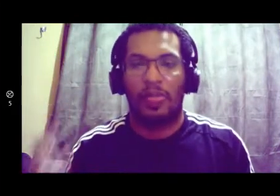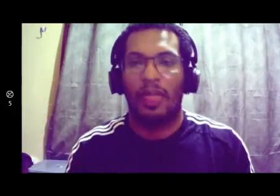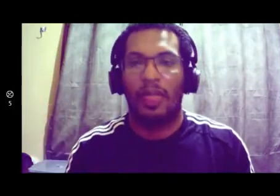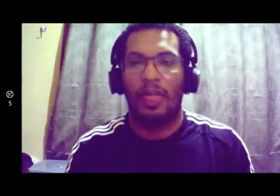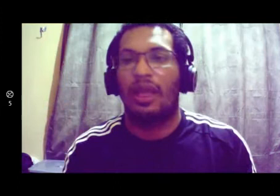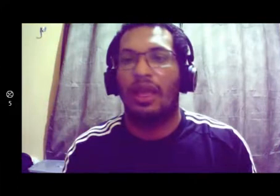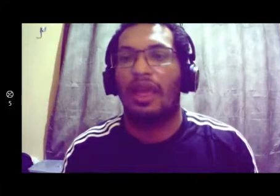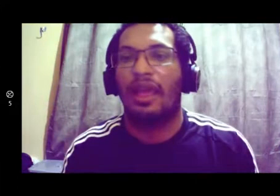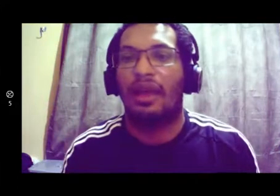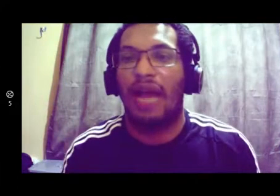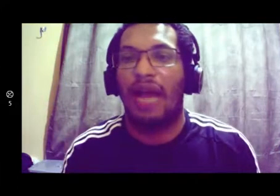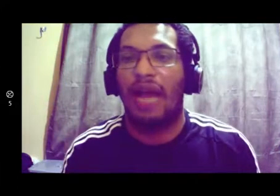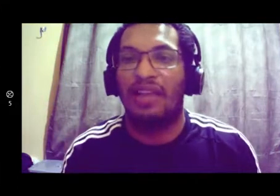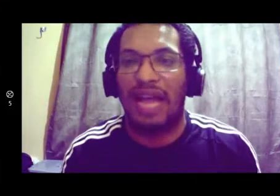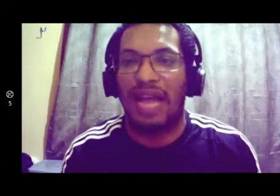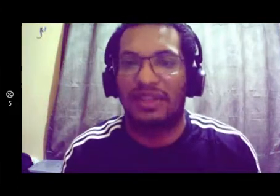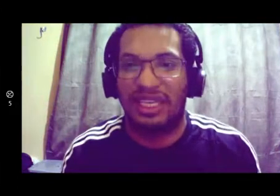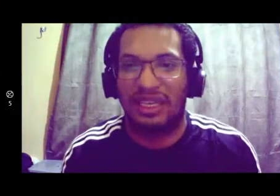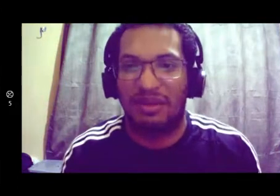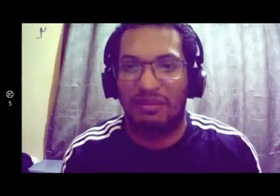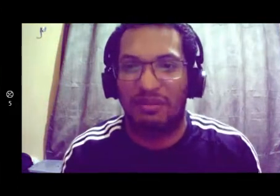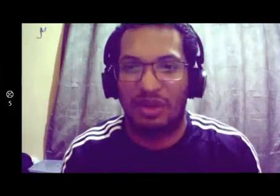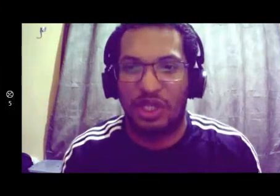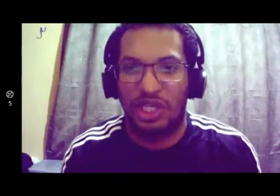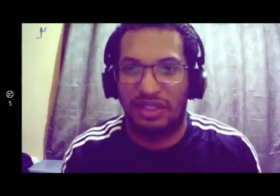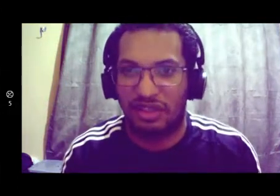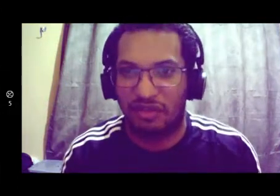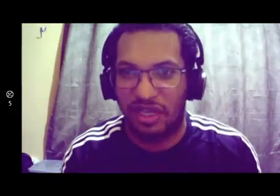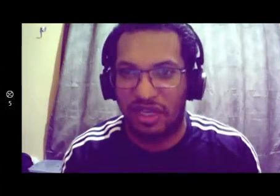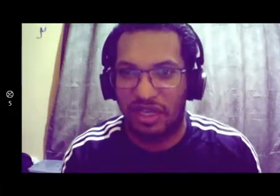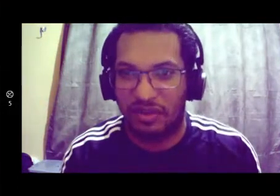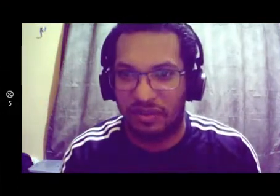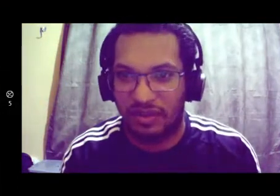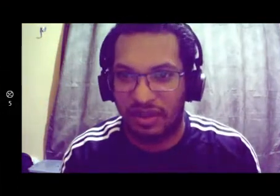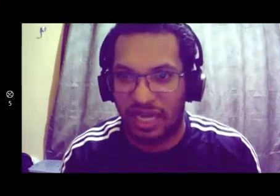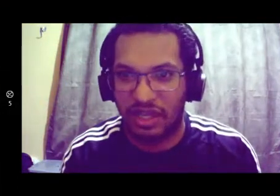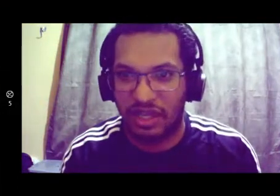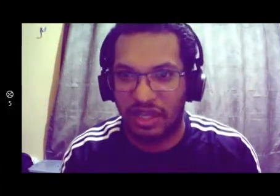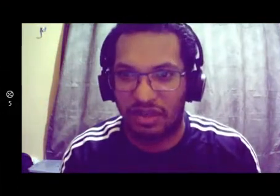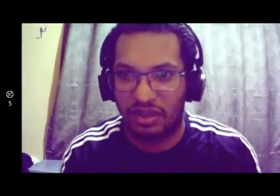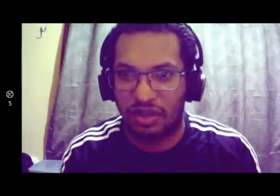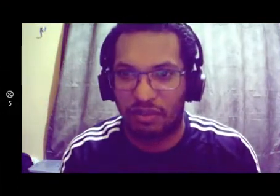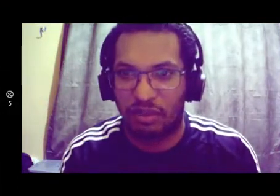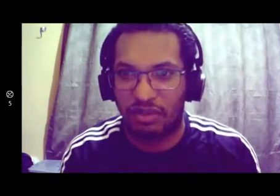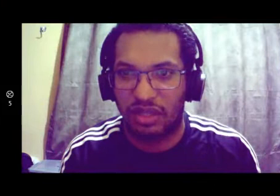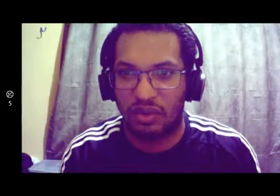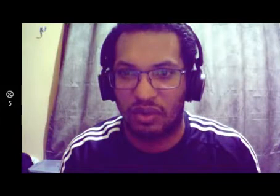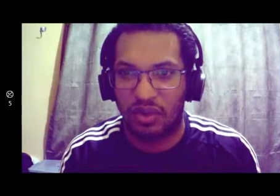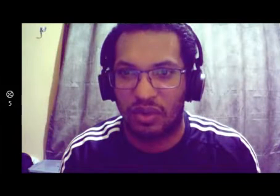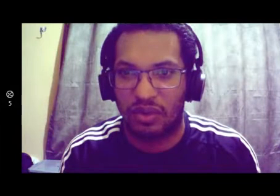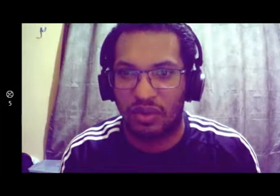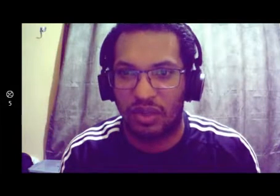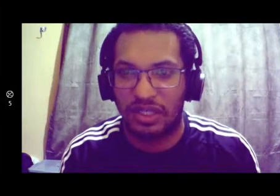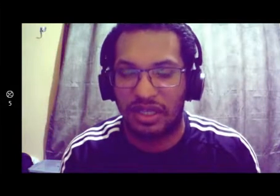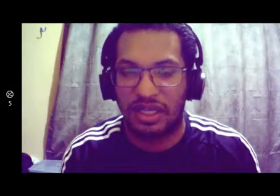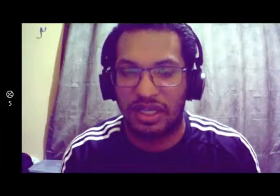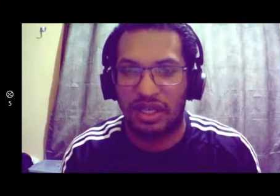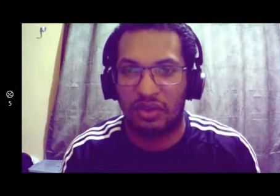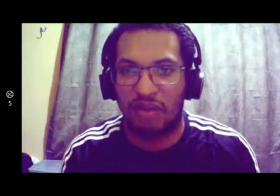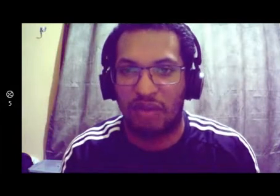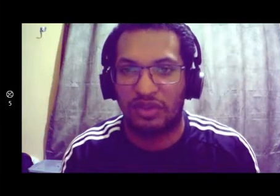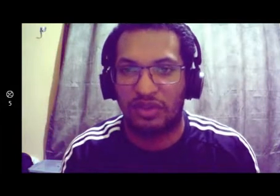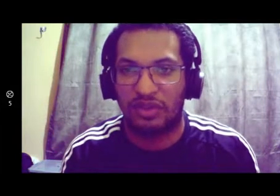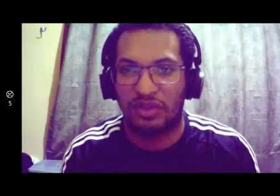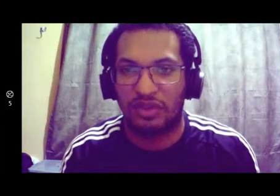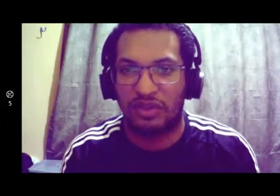bom? Aí no caso aqui, meio-dia, vocês estão vendo? Aqui, ó. Eu tô apontando com o coisinha aqui, ó,